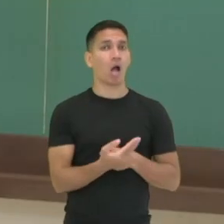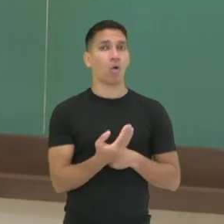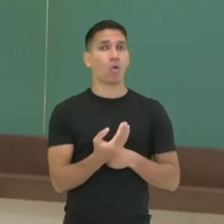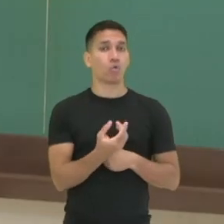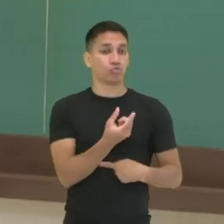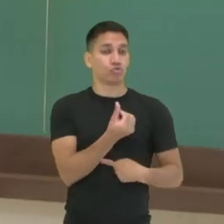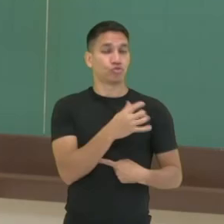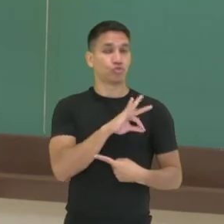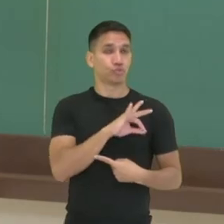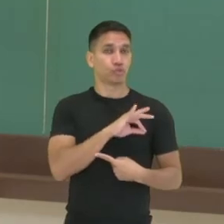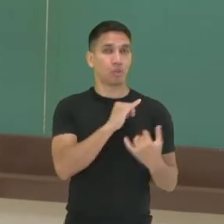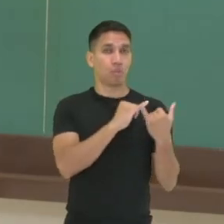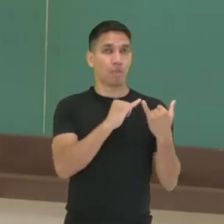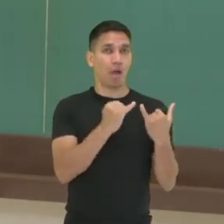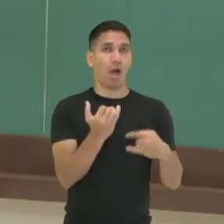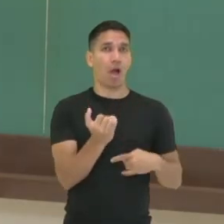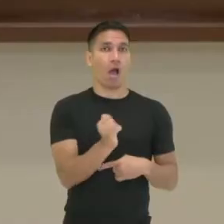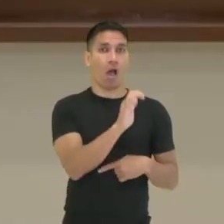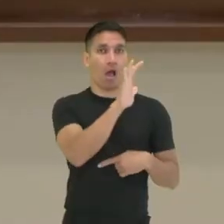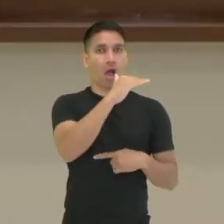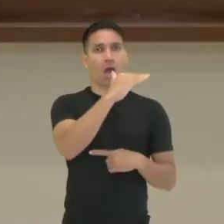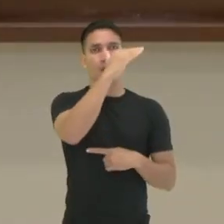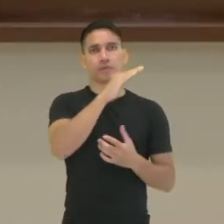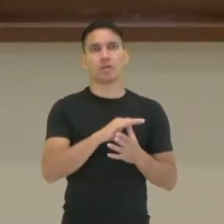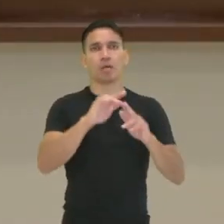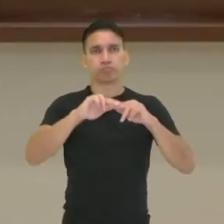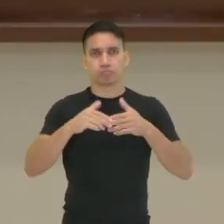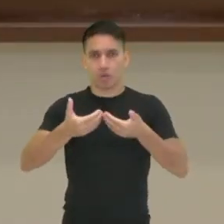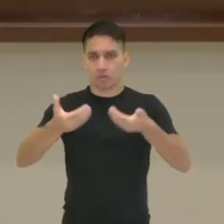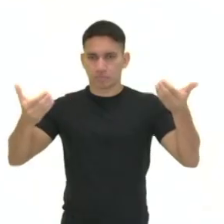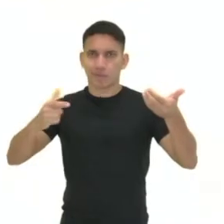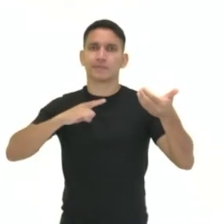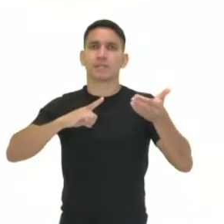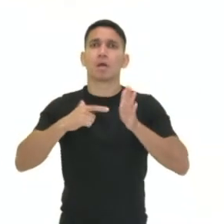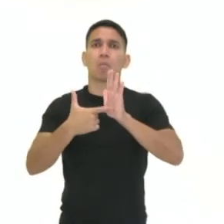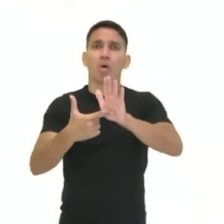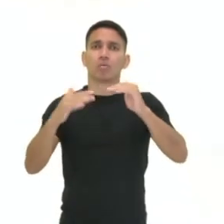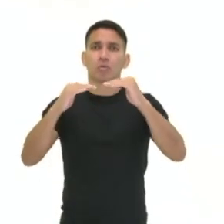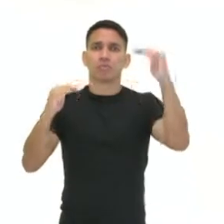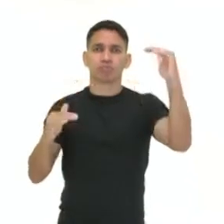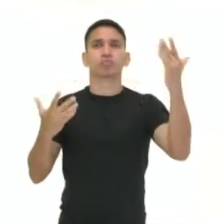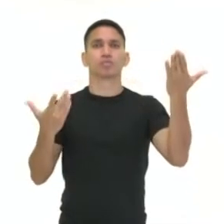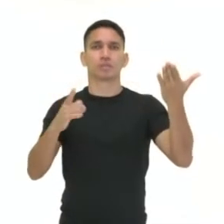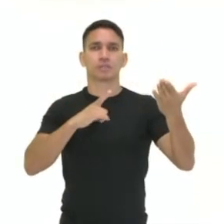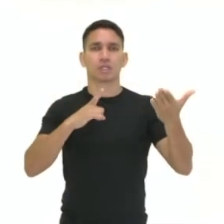aqui a gente tem representadas duas classes sociais em uma fotografia recente.